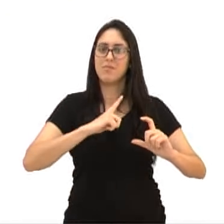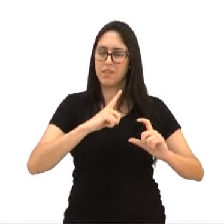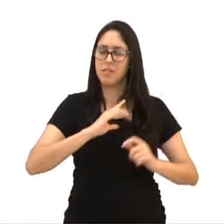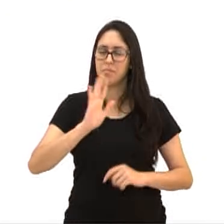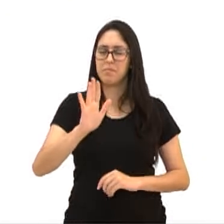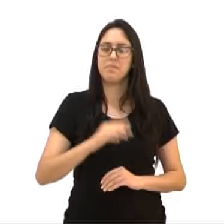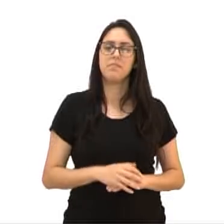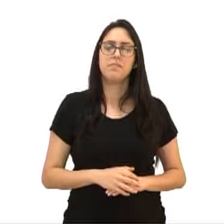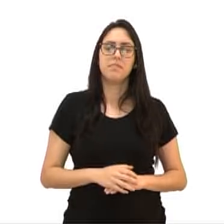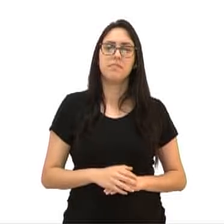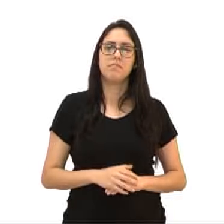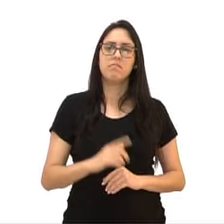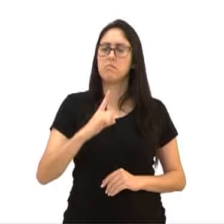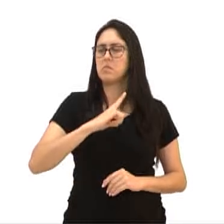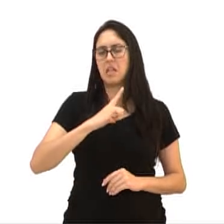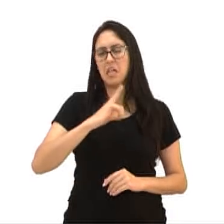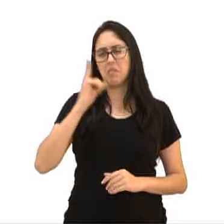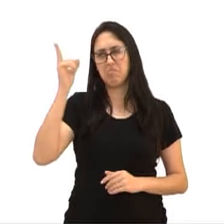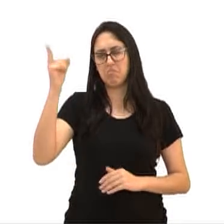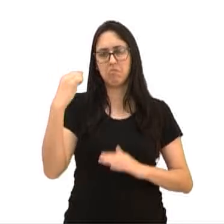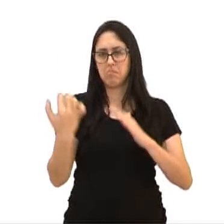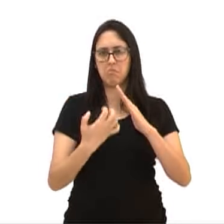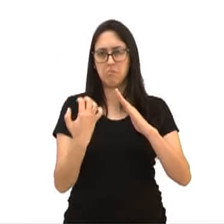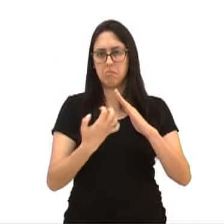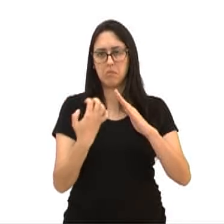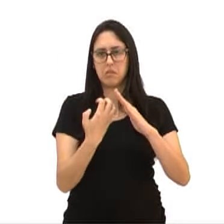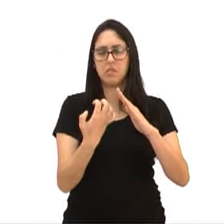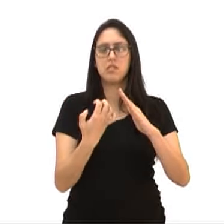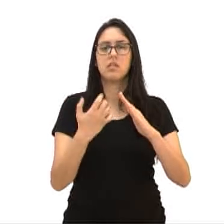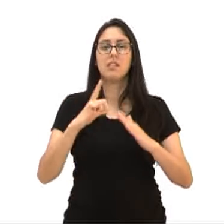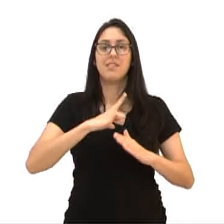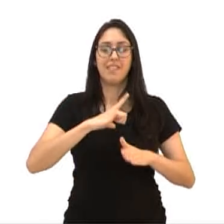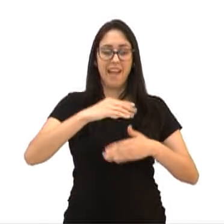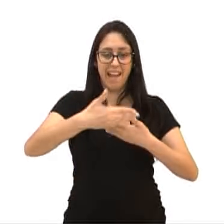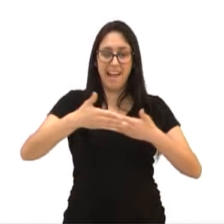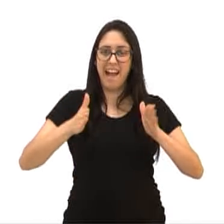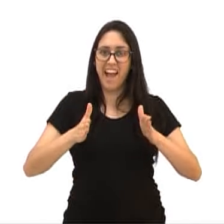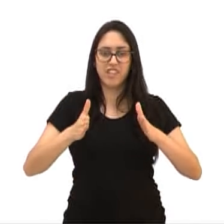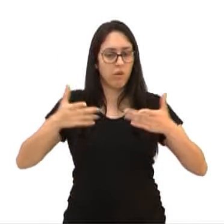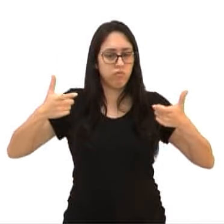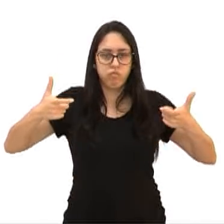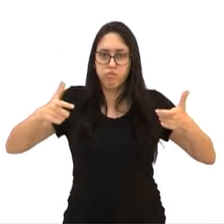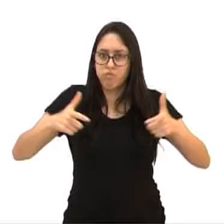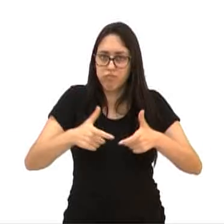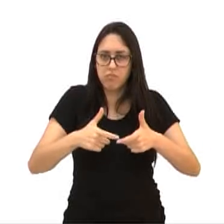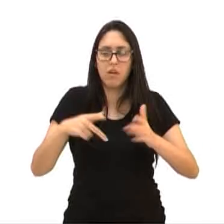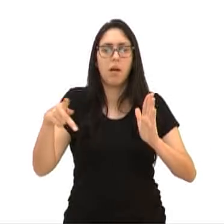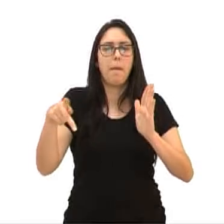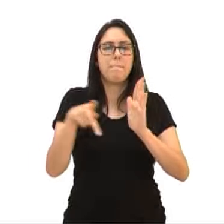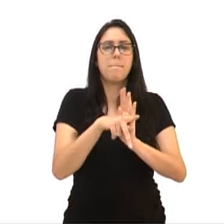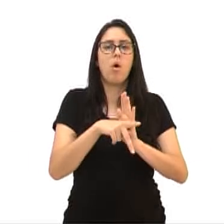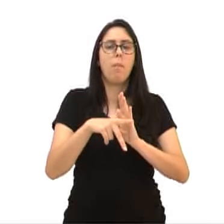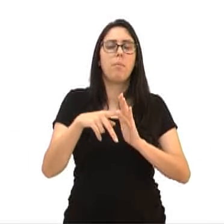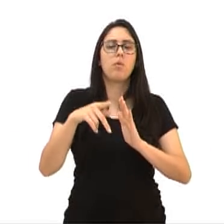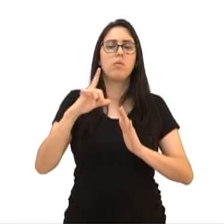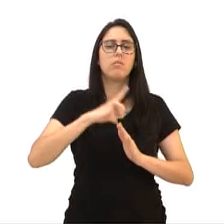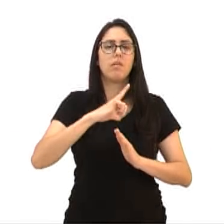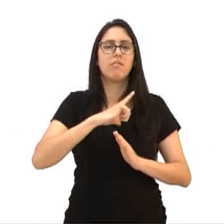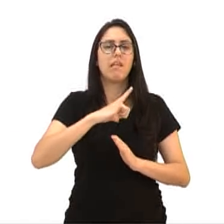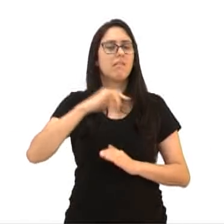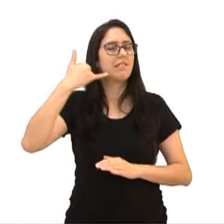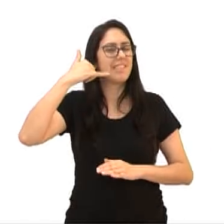assim, uma empresa reduziu as dimensões das caixas que são utilizadas para embalar os